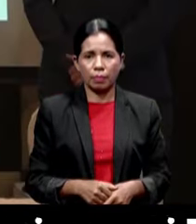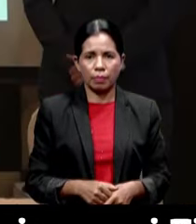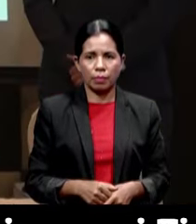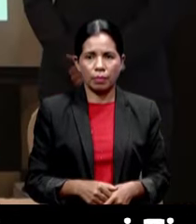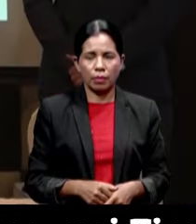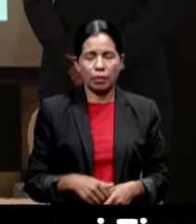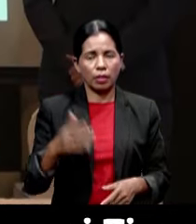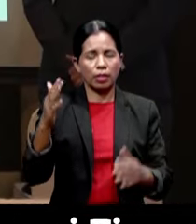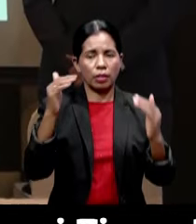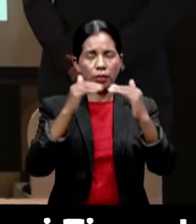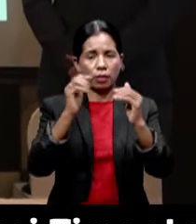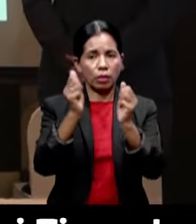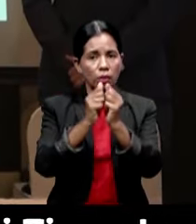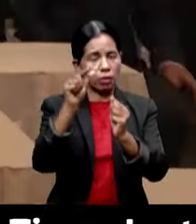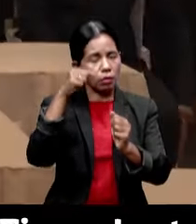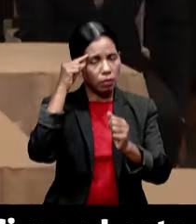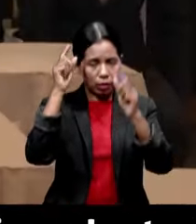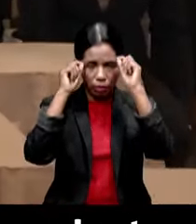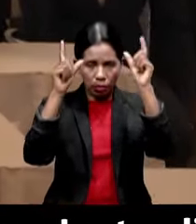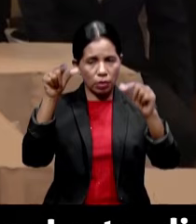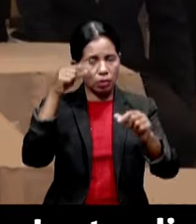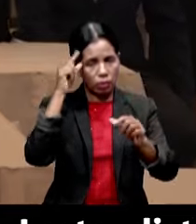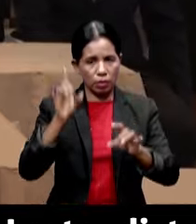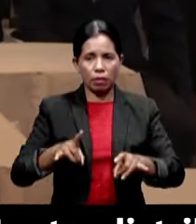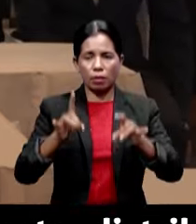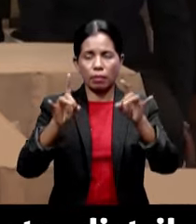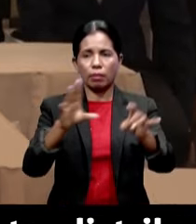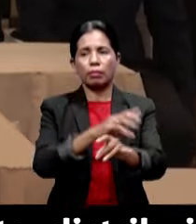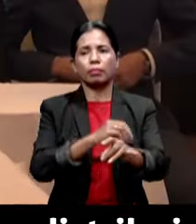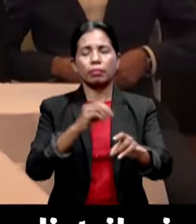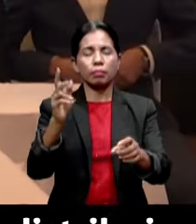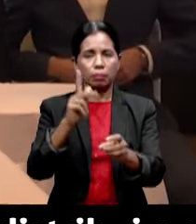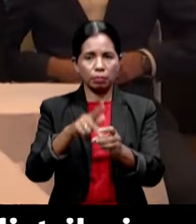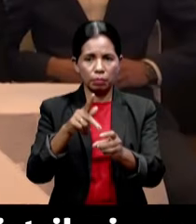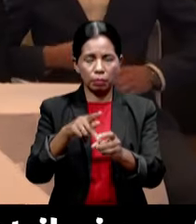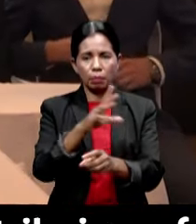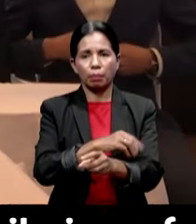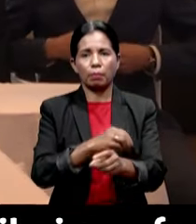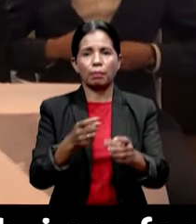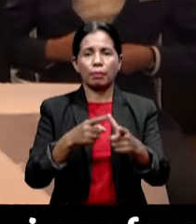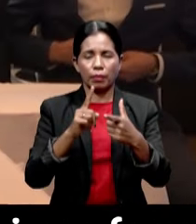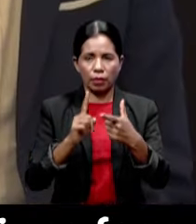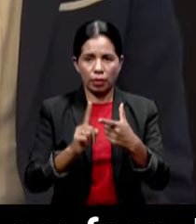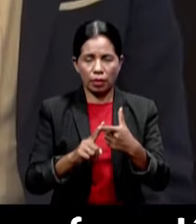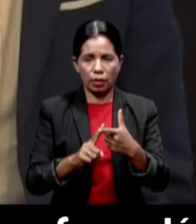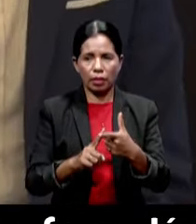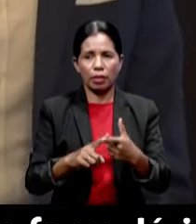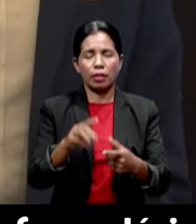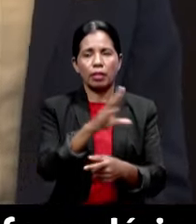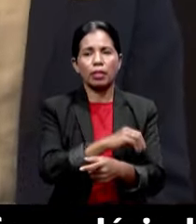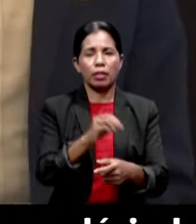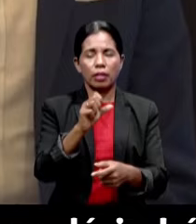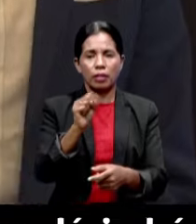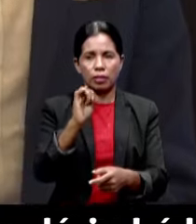E reencontro entre governo timorense, governo australiano, no empresa Consórcio Greater Sunrise, neve composto de Timor Gap, Woodside, no Osaka